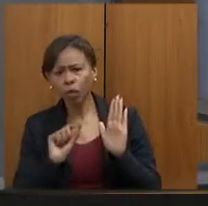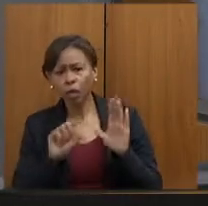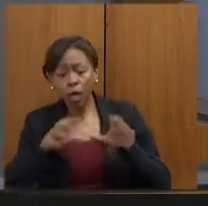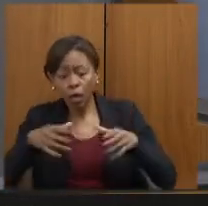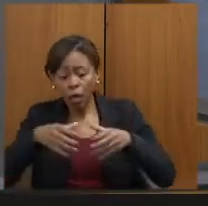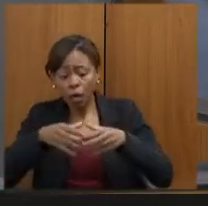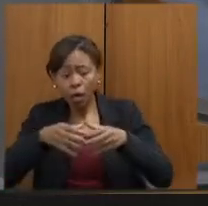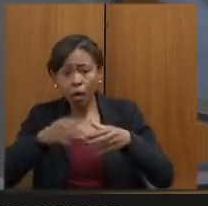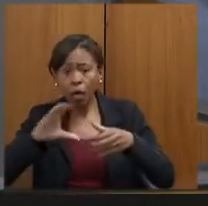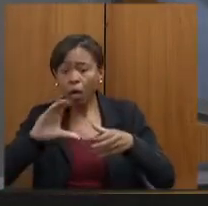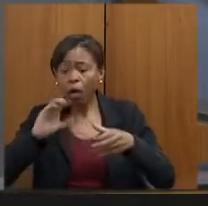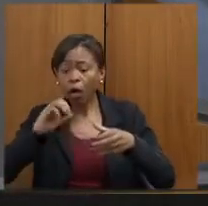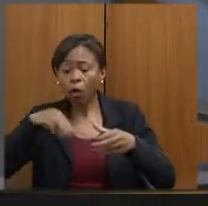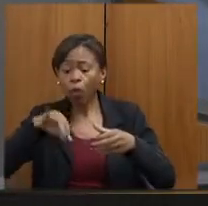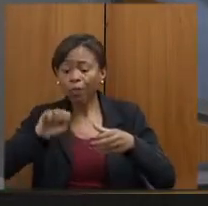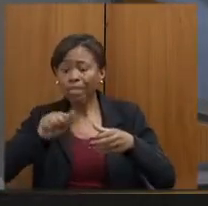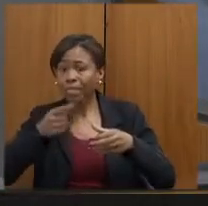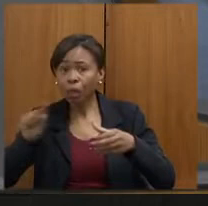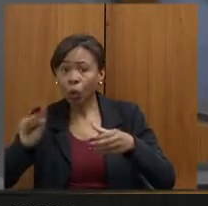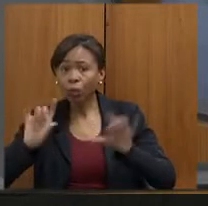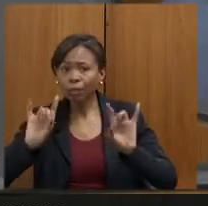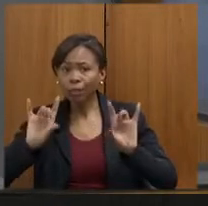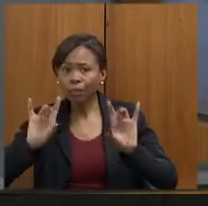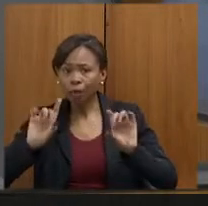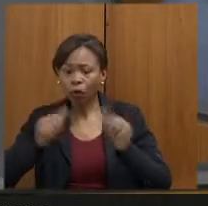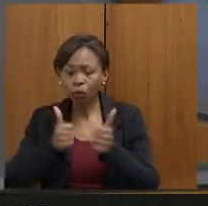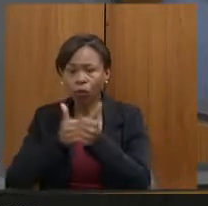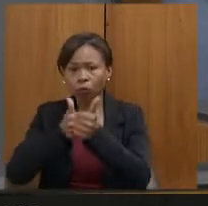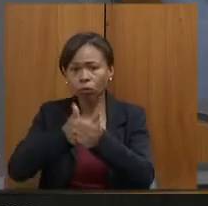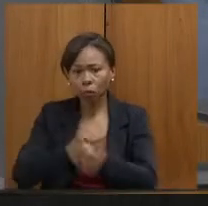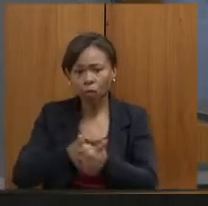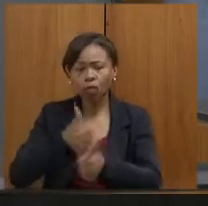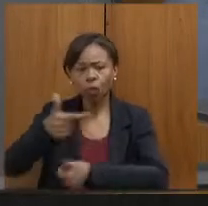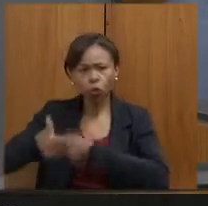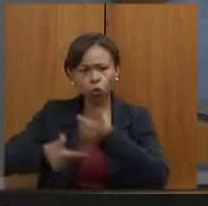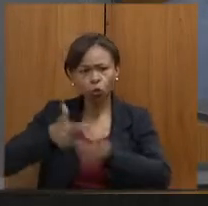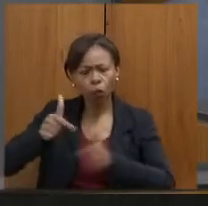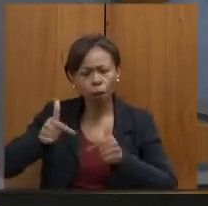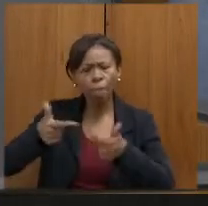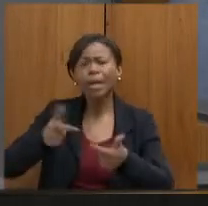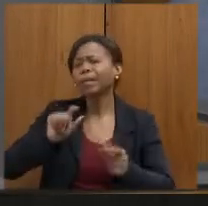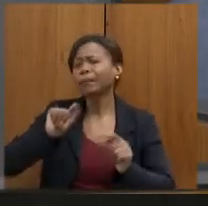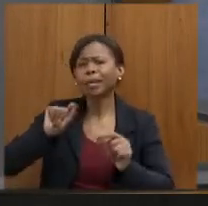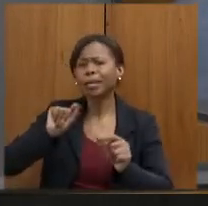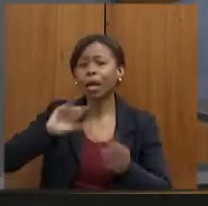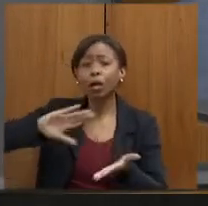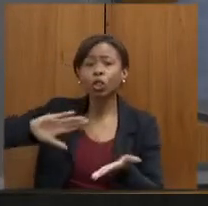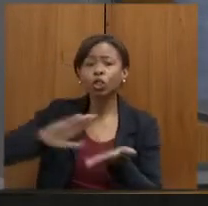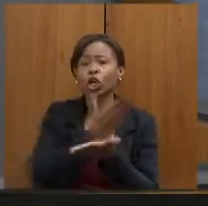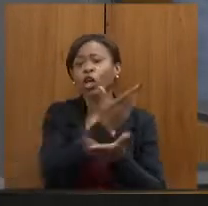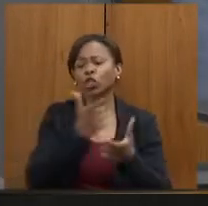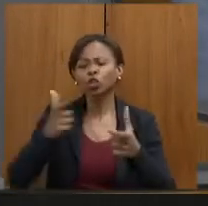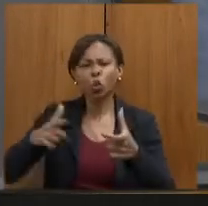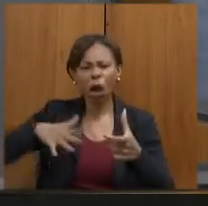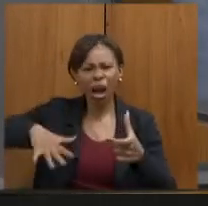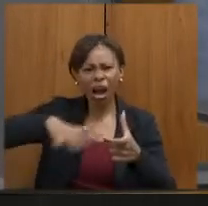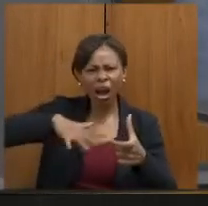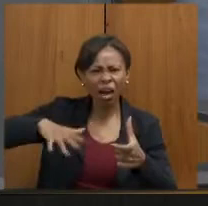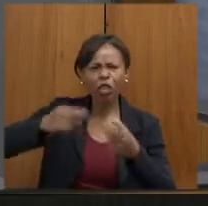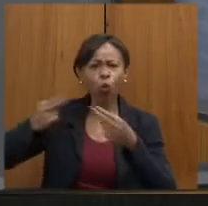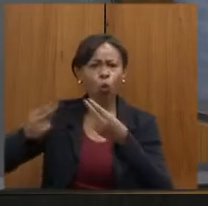comissão especial que vai acompanhar as operações de desocupação das áreas urbanas ou rurais